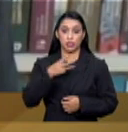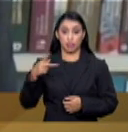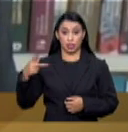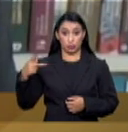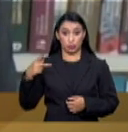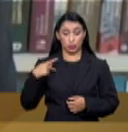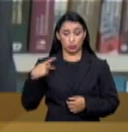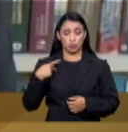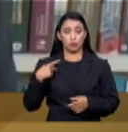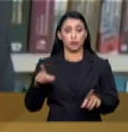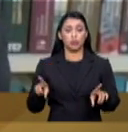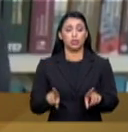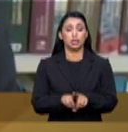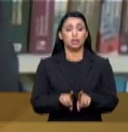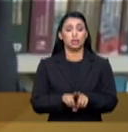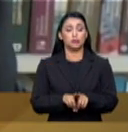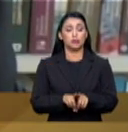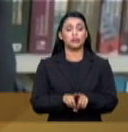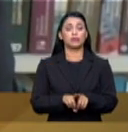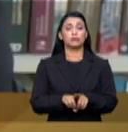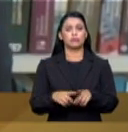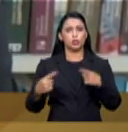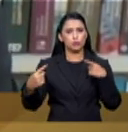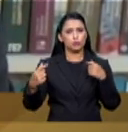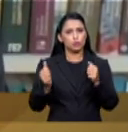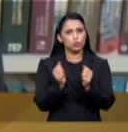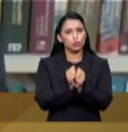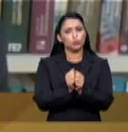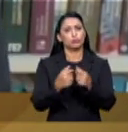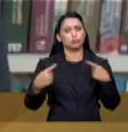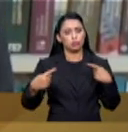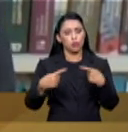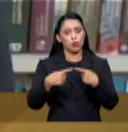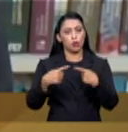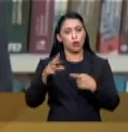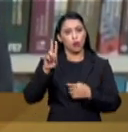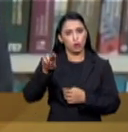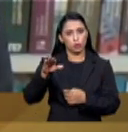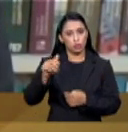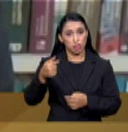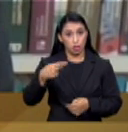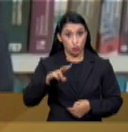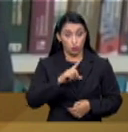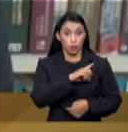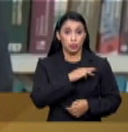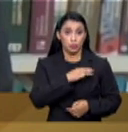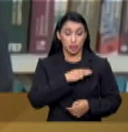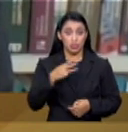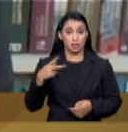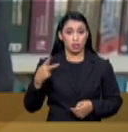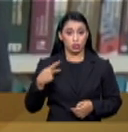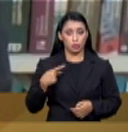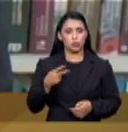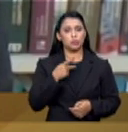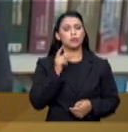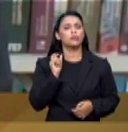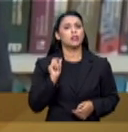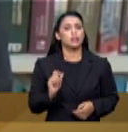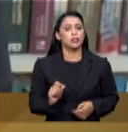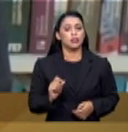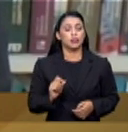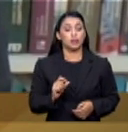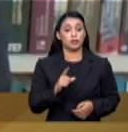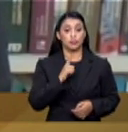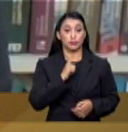ao encontro da postulação da União. E o Ministério Público nos diz que, na condição de